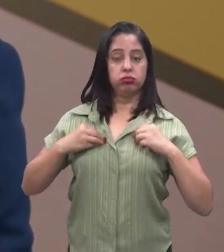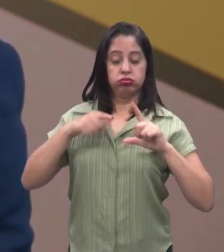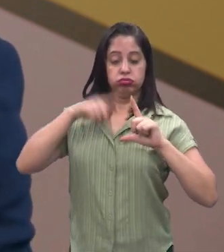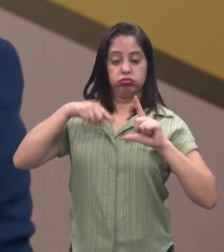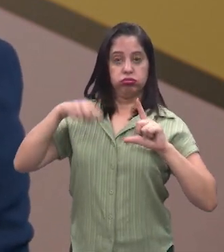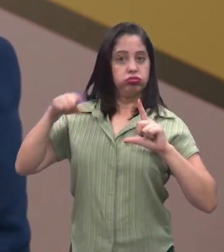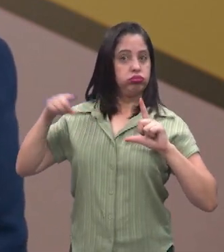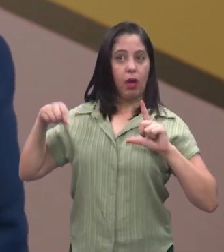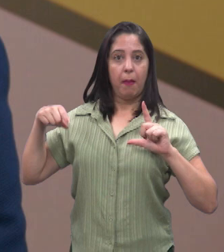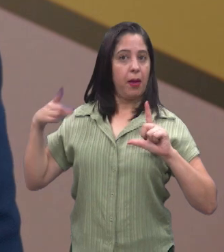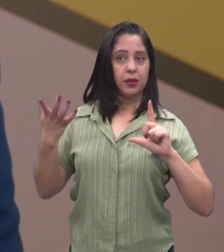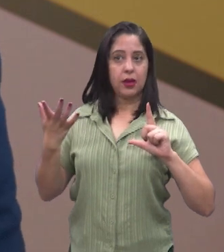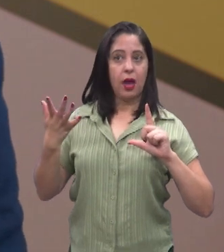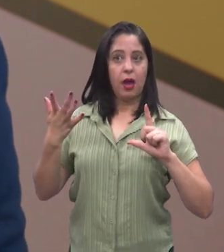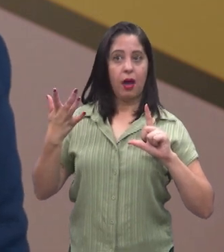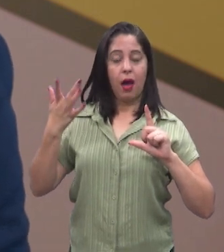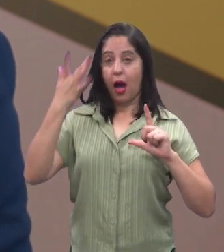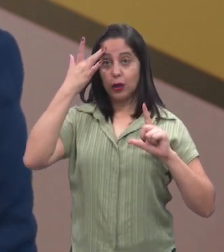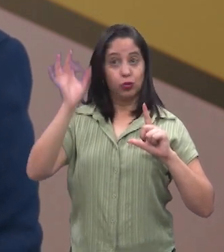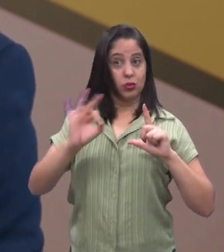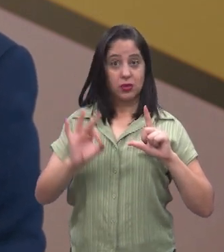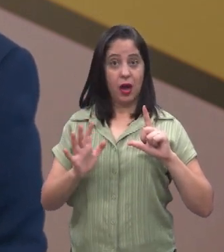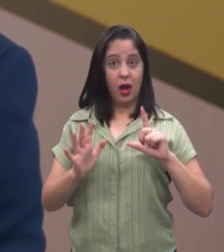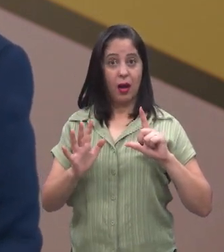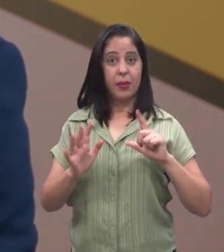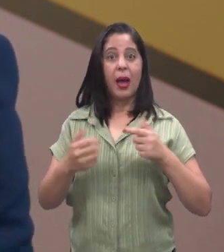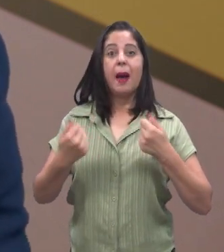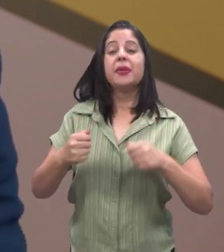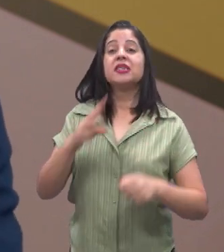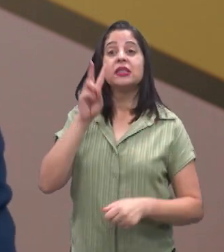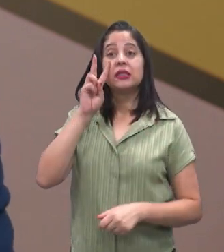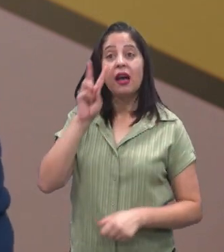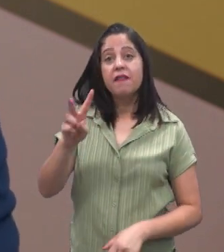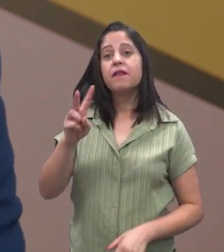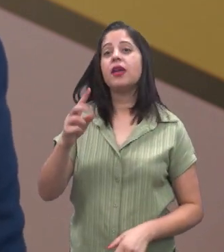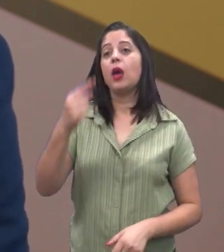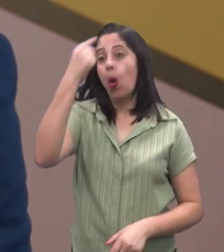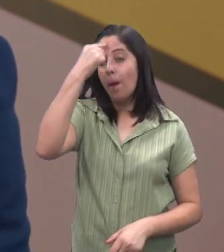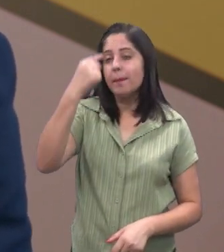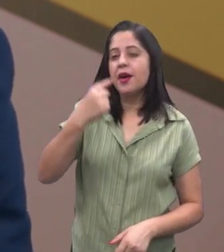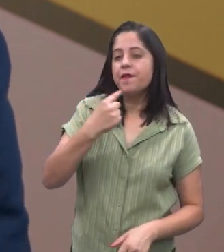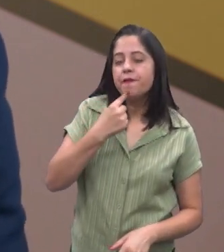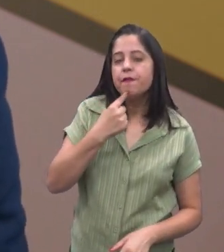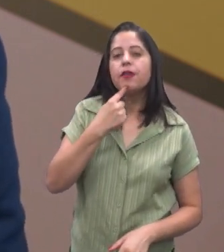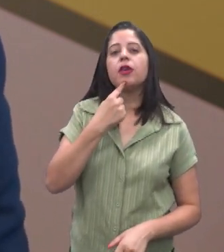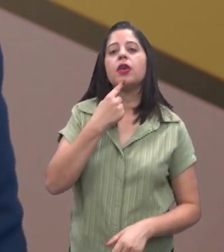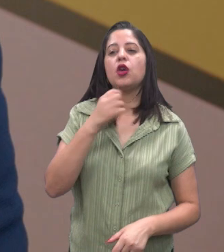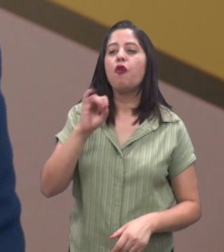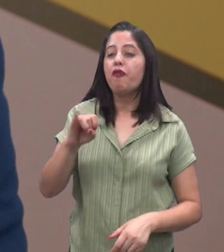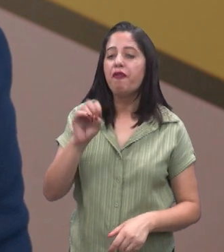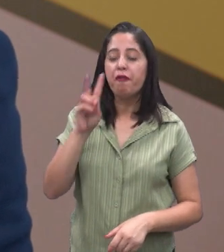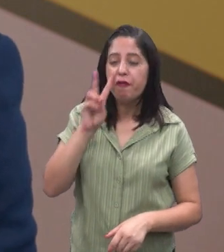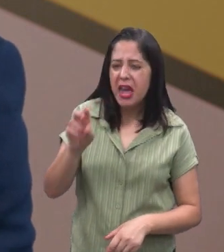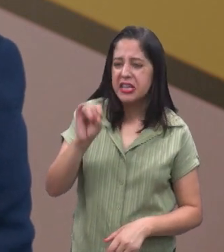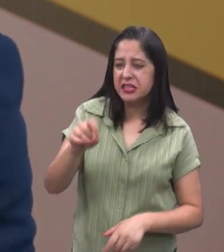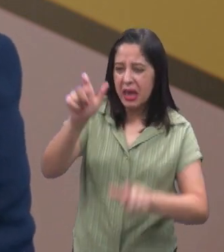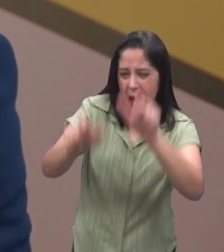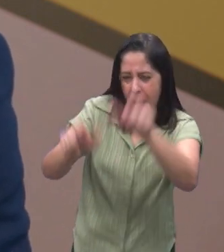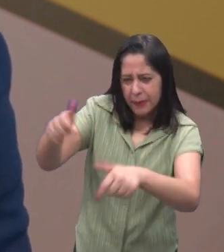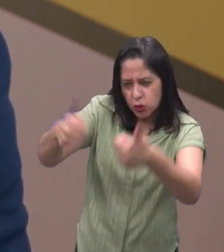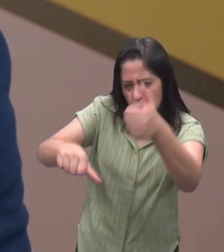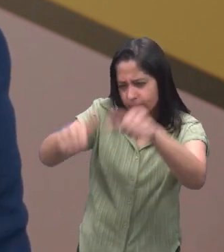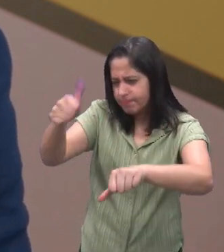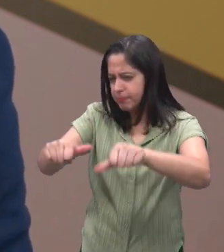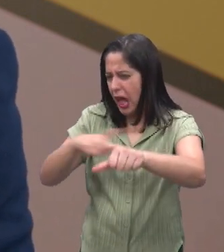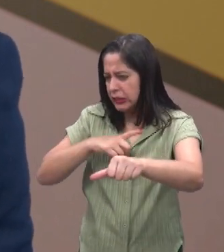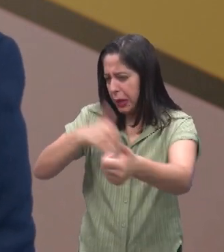saber até o ponto de partida de onde você está. Um perfil lipídico, um perfil glicêmico, para saber se tem risco de diabetes, se o colesterol está muito